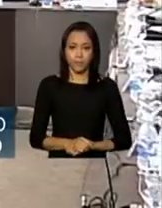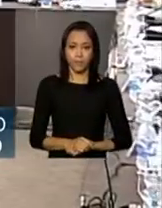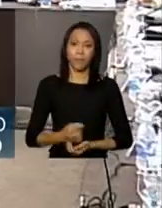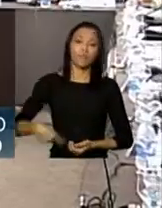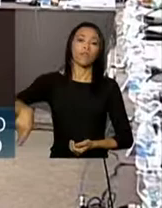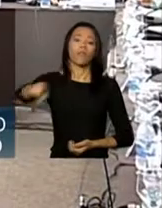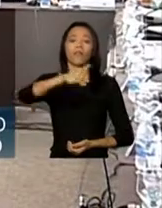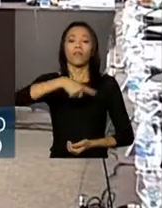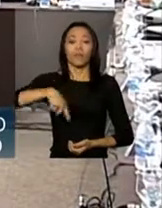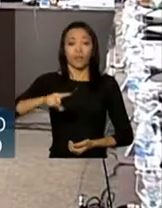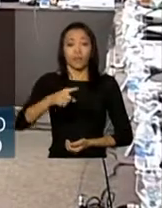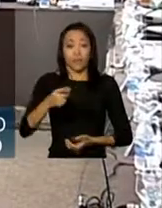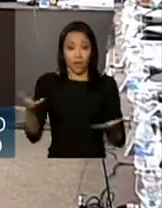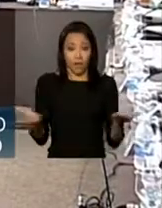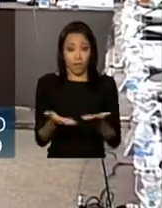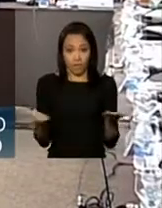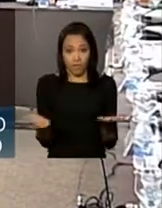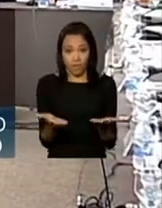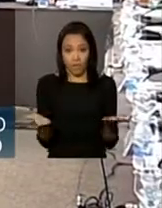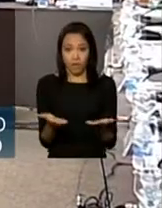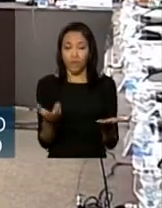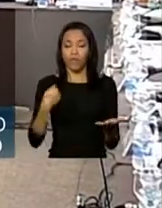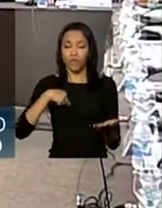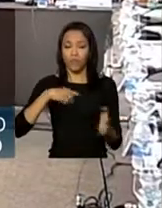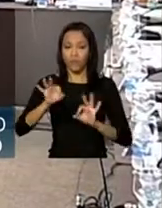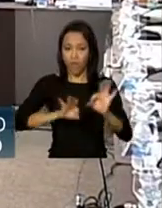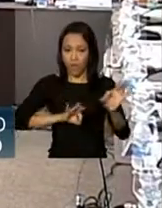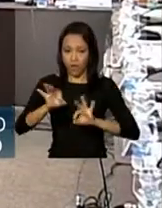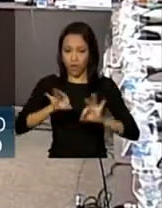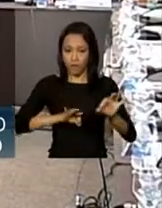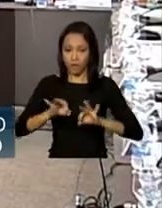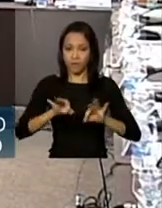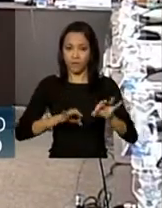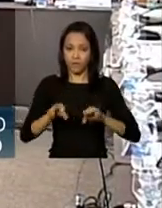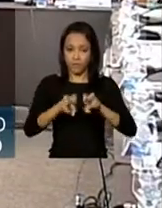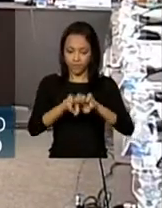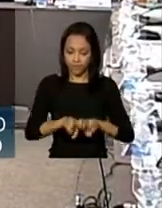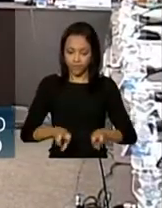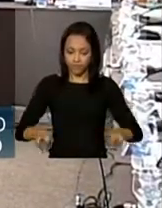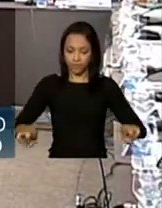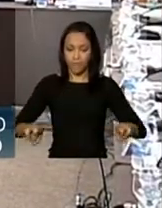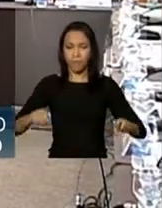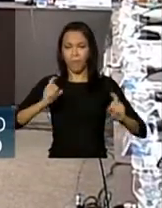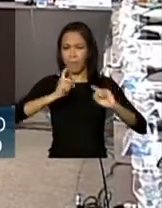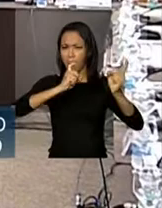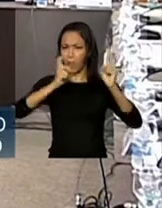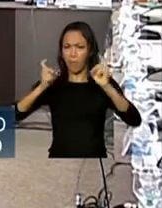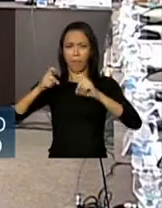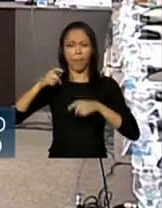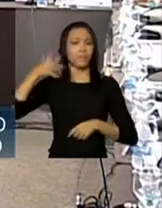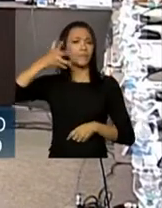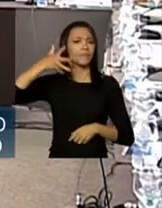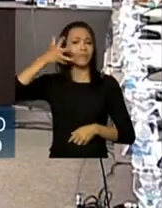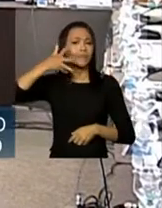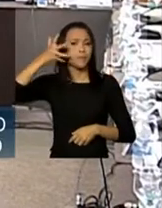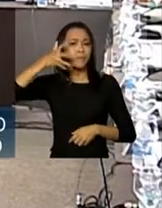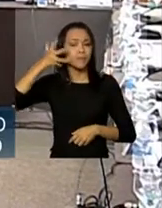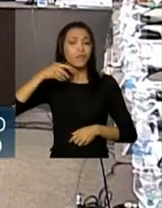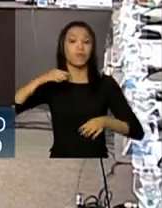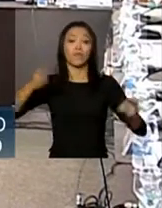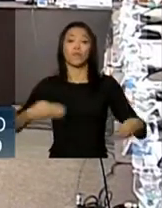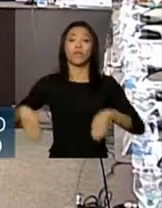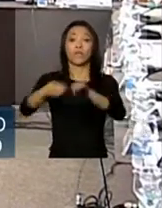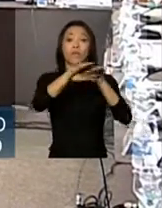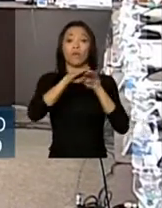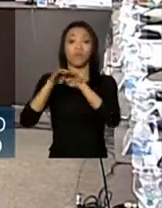Senhoras e senhores, neste momento, reorganizaremos a mesa diretora para a discussão sobre igualdade de gênero, o desafio do